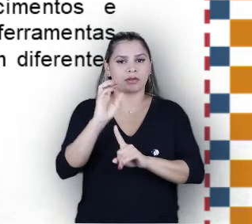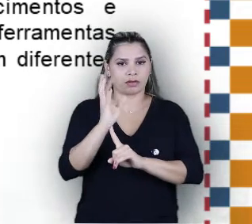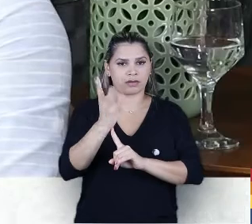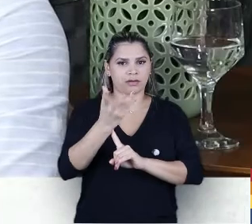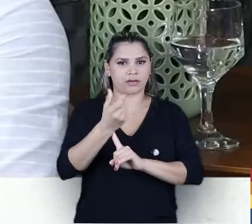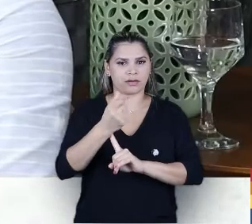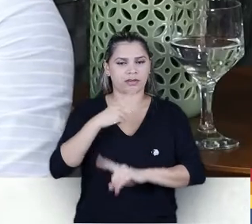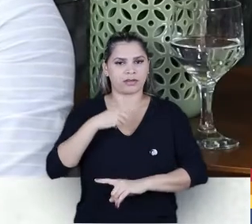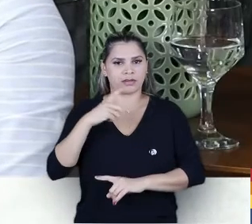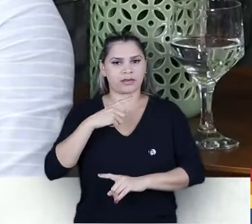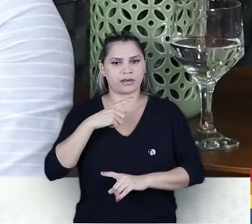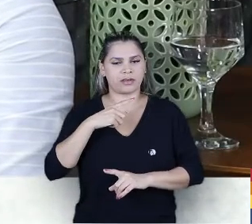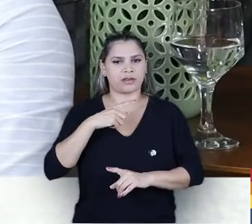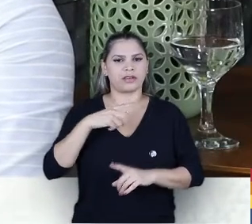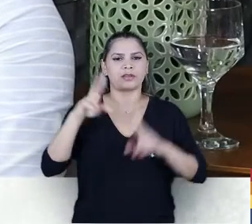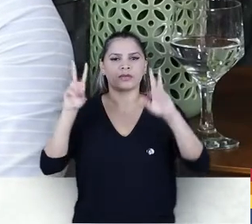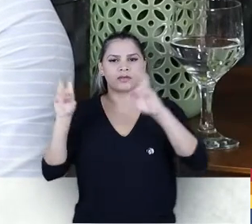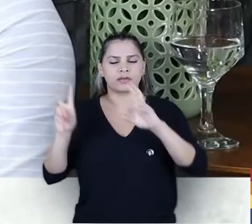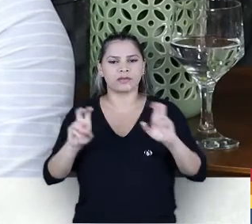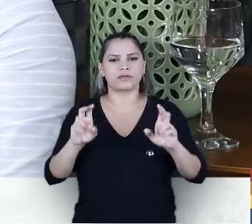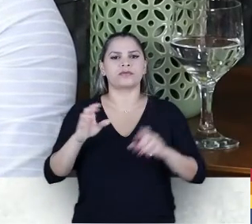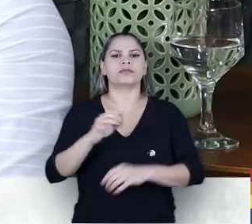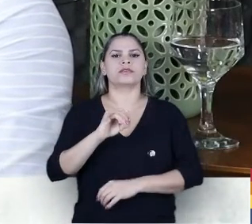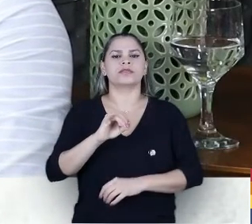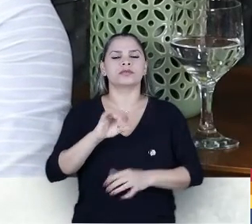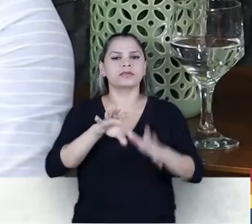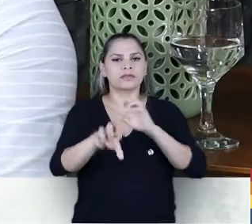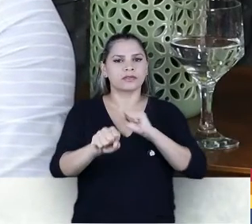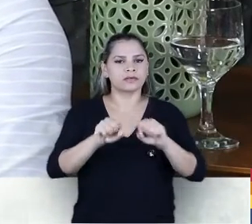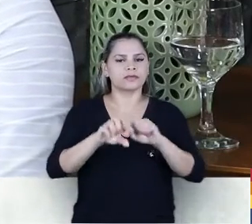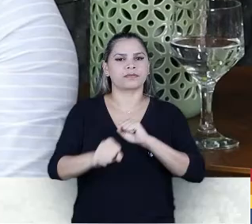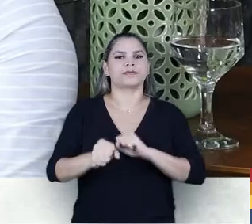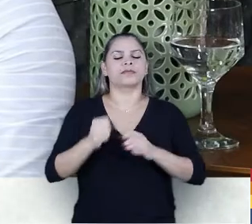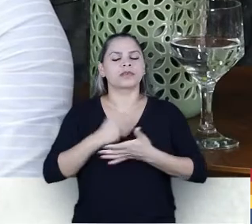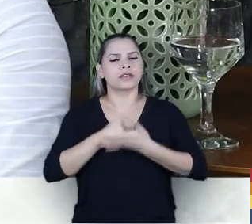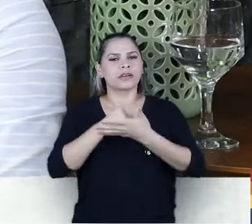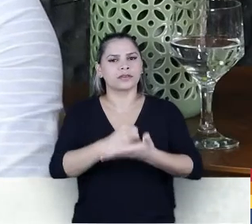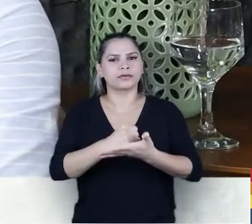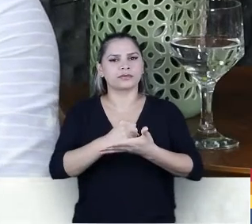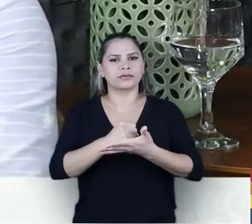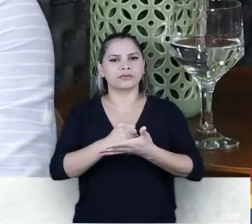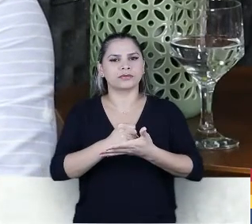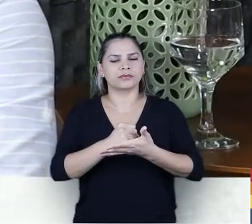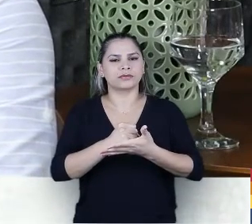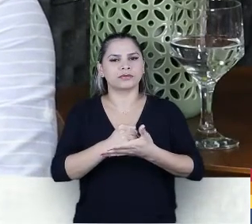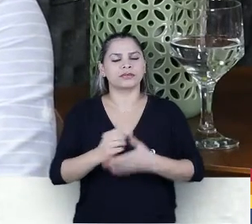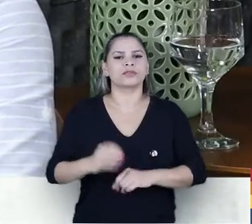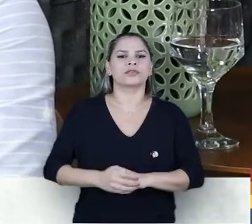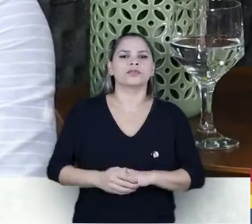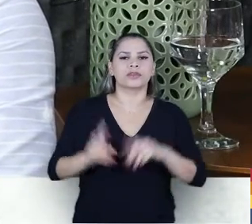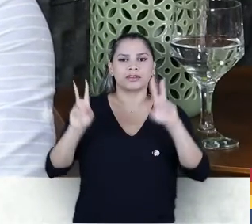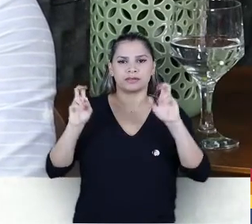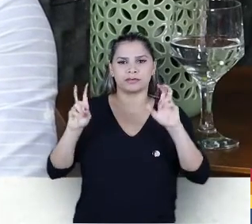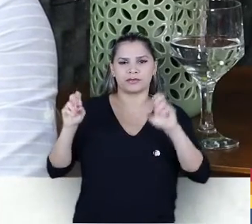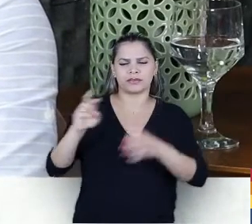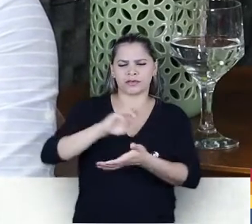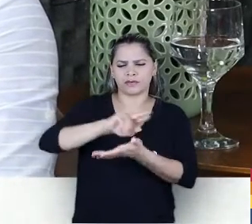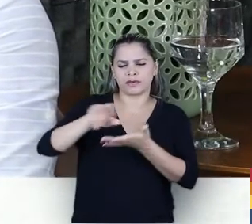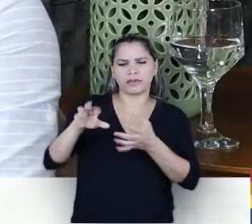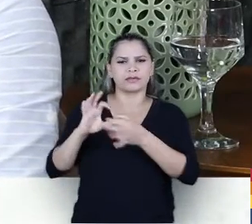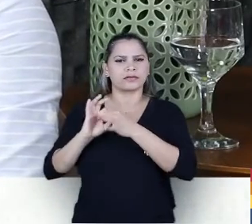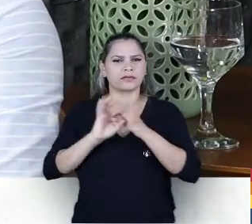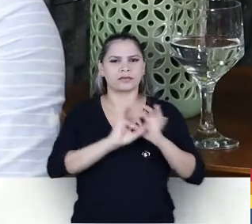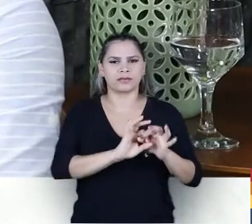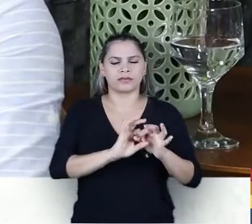uma citação da página 75, que eu achei bastante pertinente trazer para vocês, no